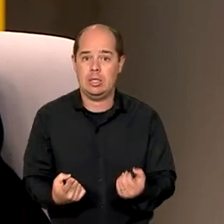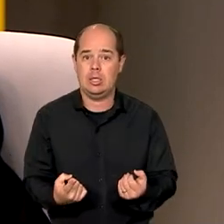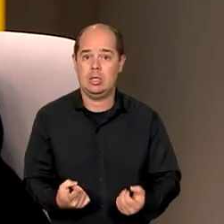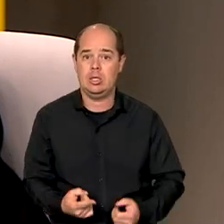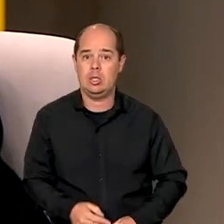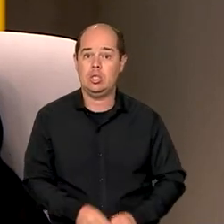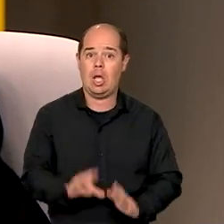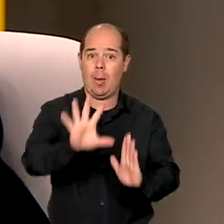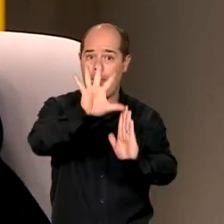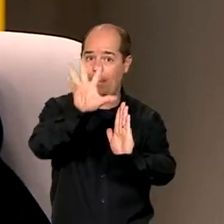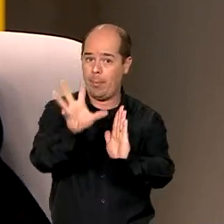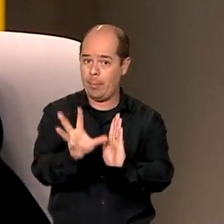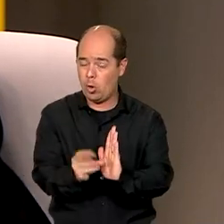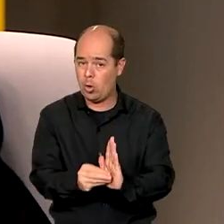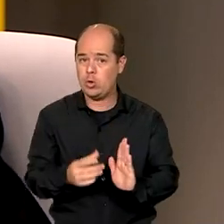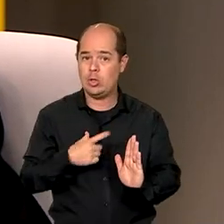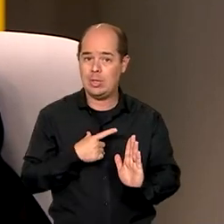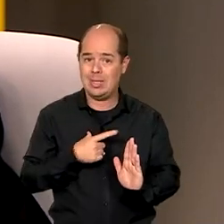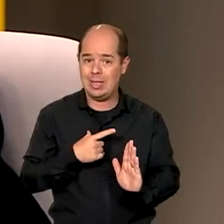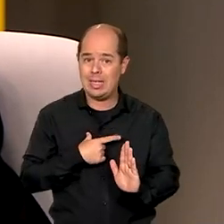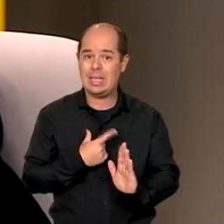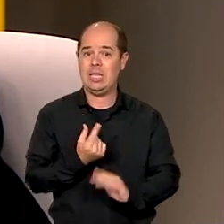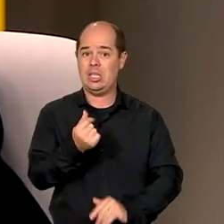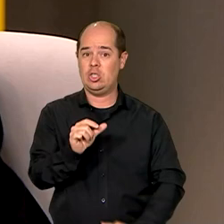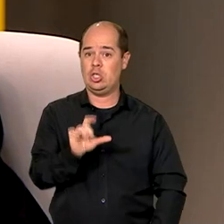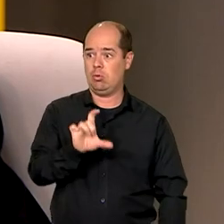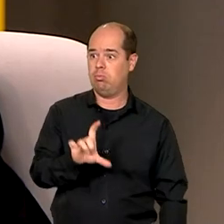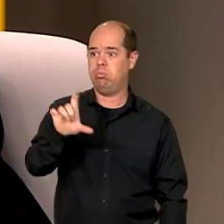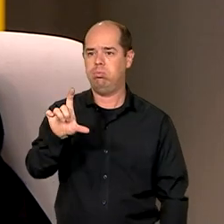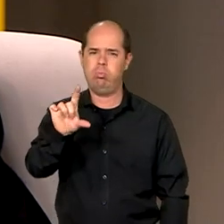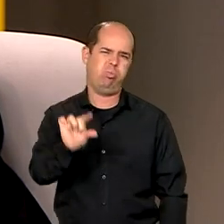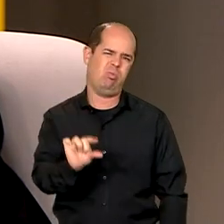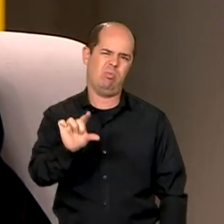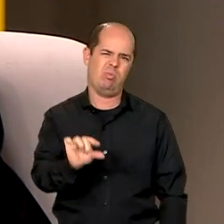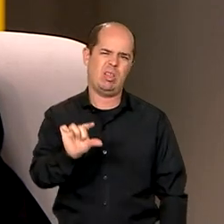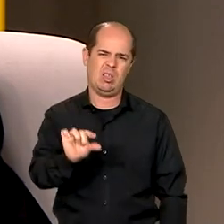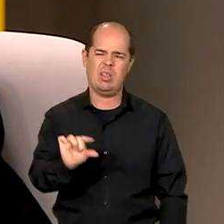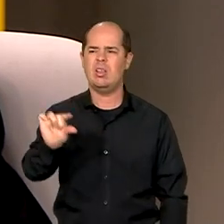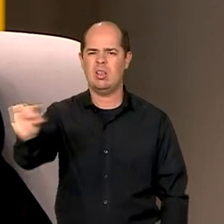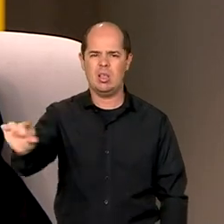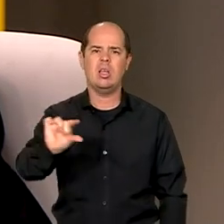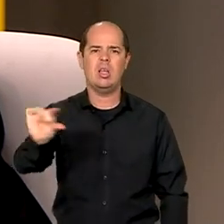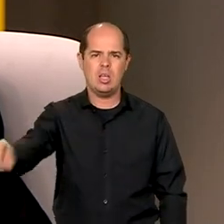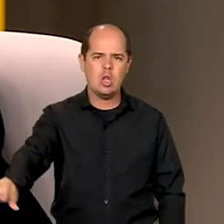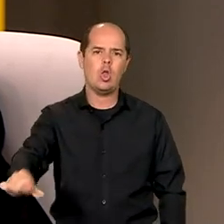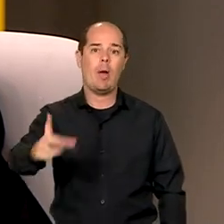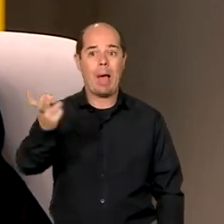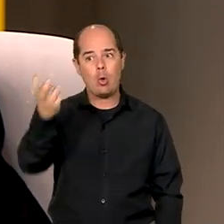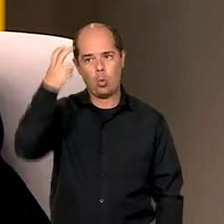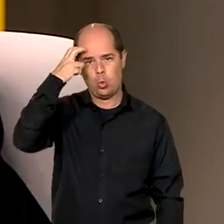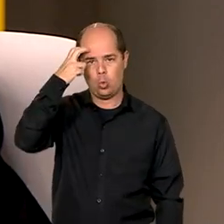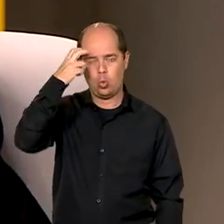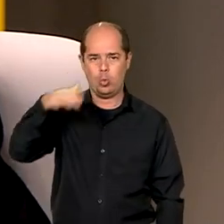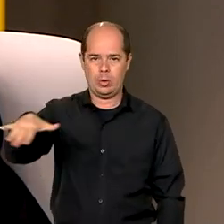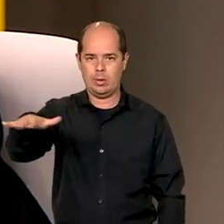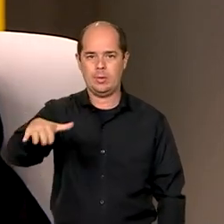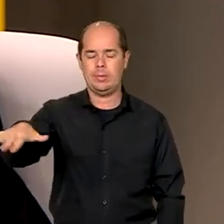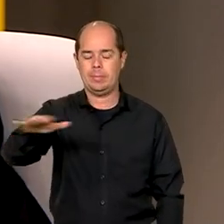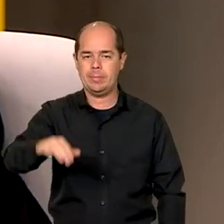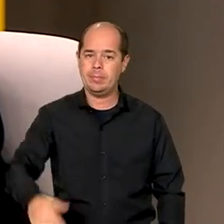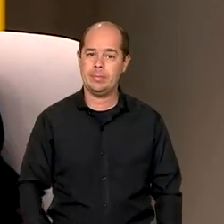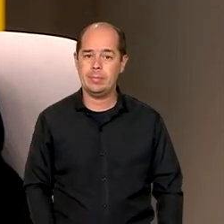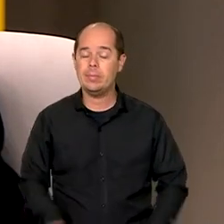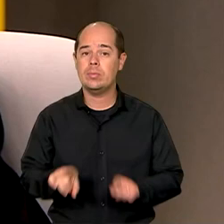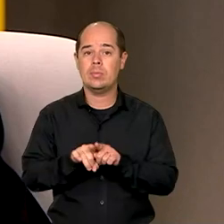tido um menor volume de investimento para financiamento da cultura no governo federal. Além disso, nós estamos com